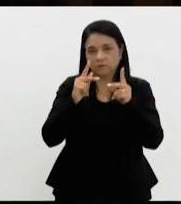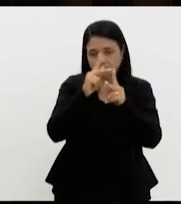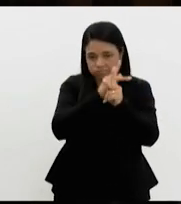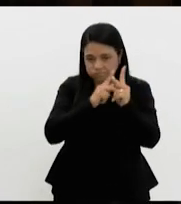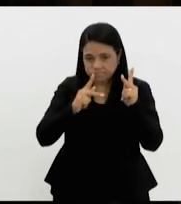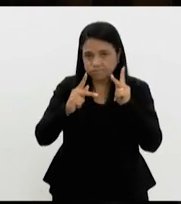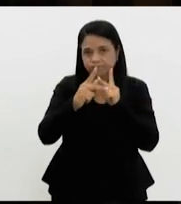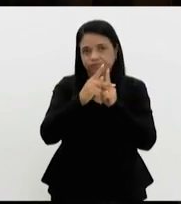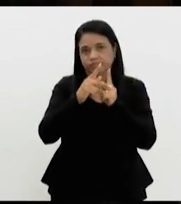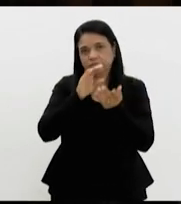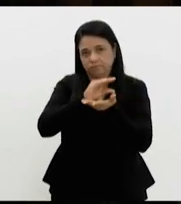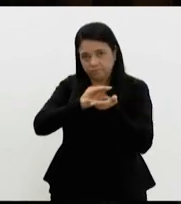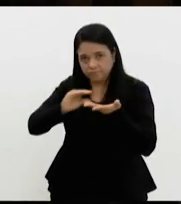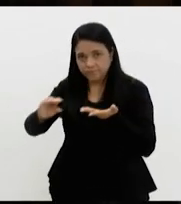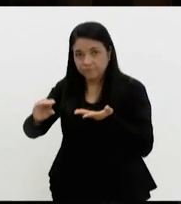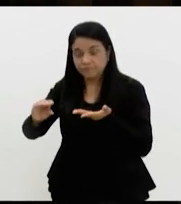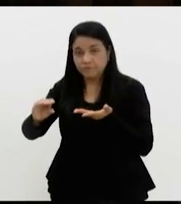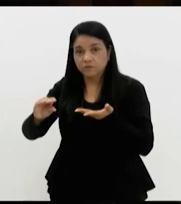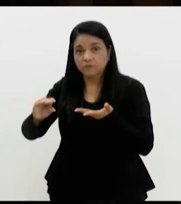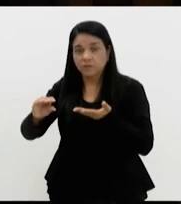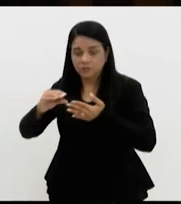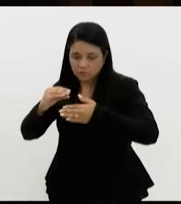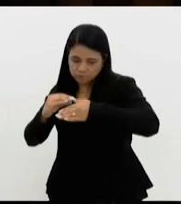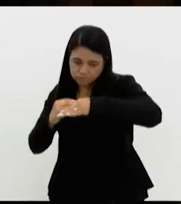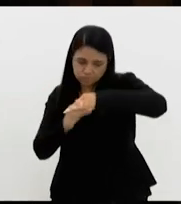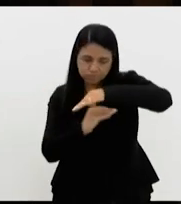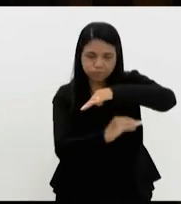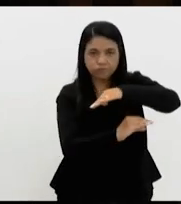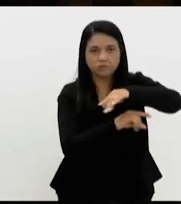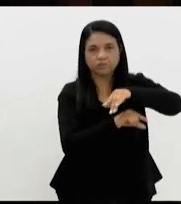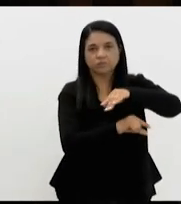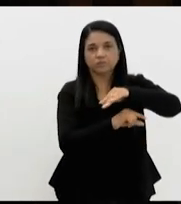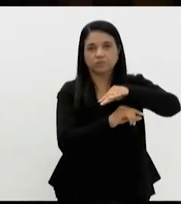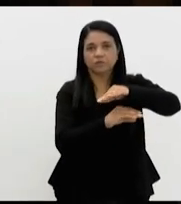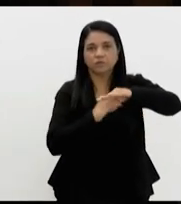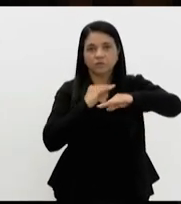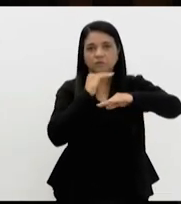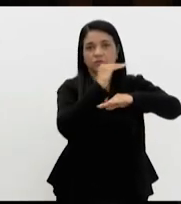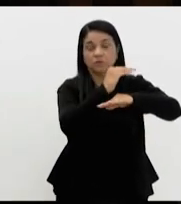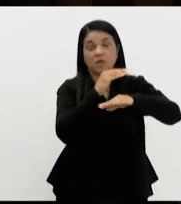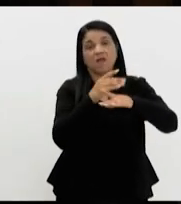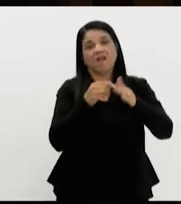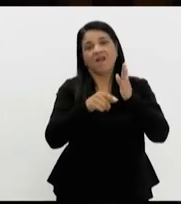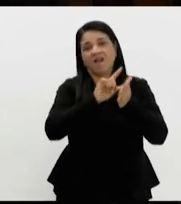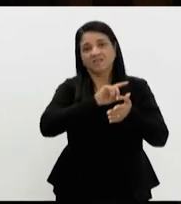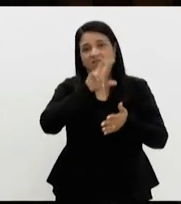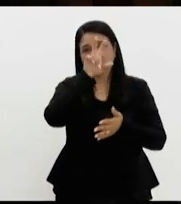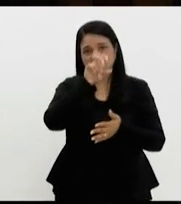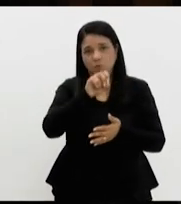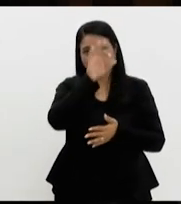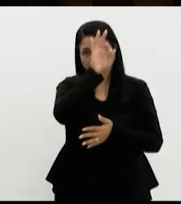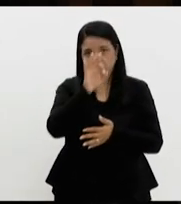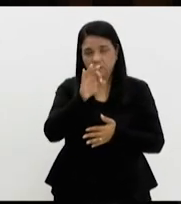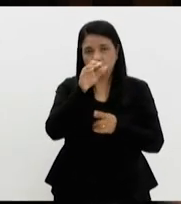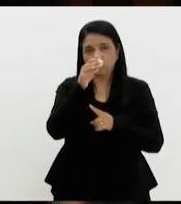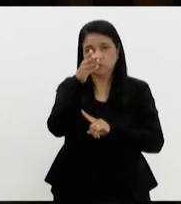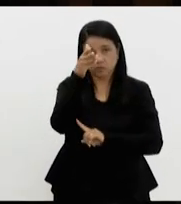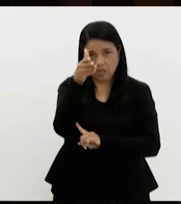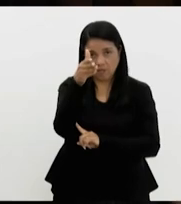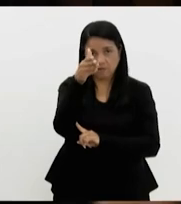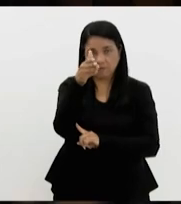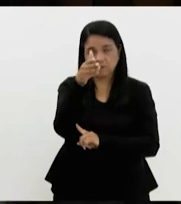Previdência e destinou para o Fundo Soberano. Antes era 50% dos taxes. Antes